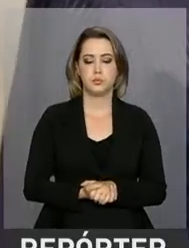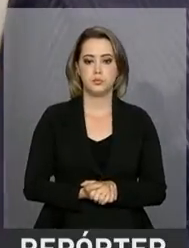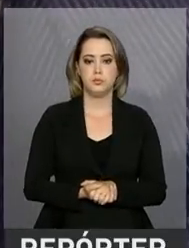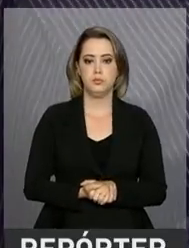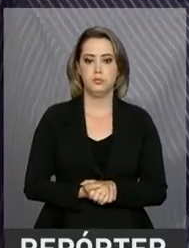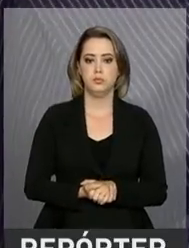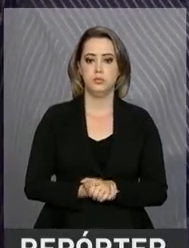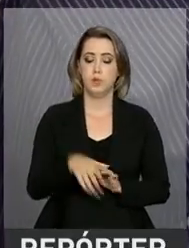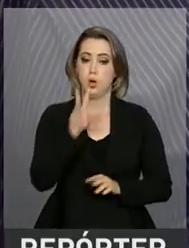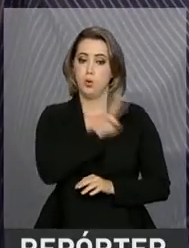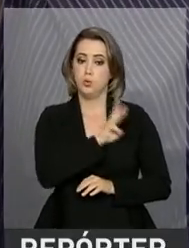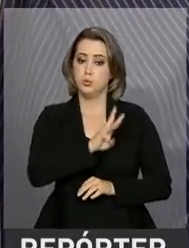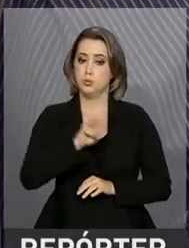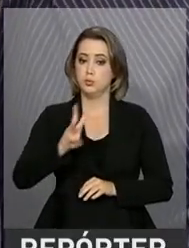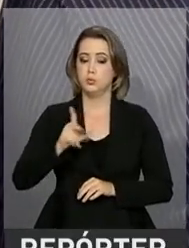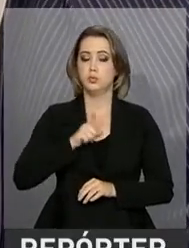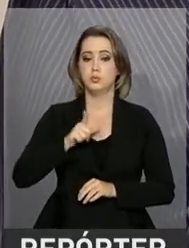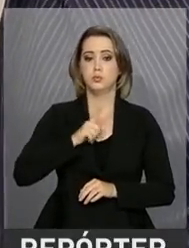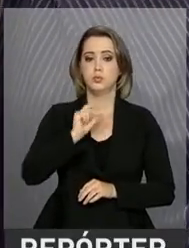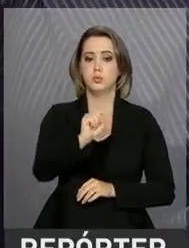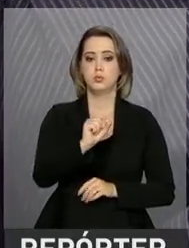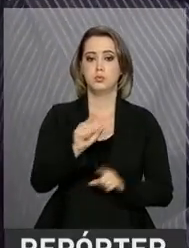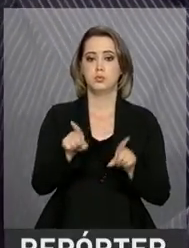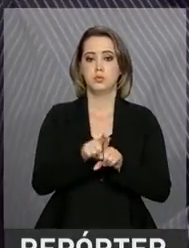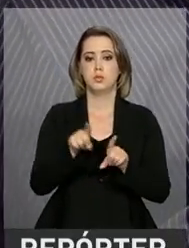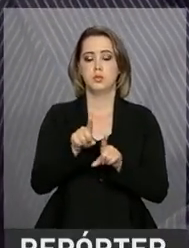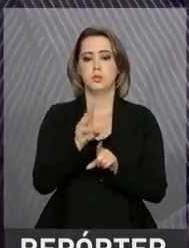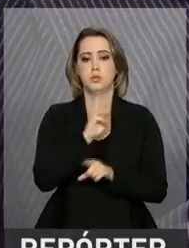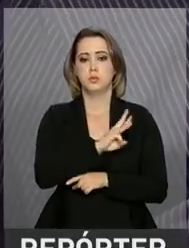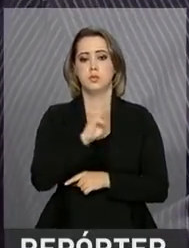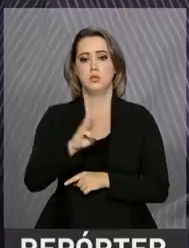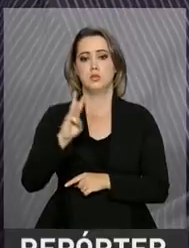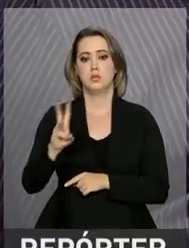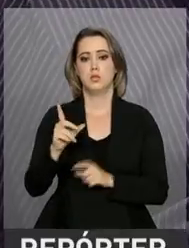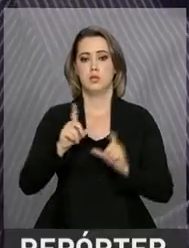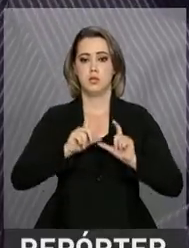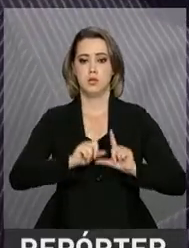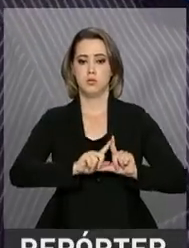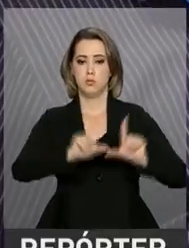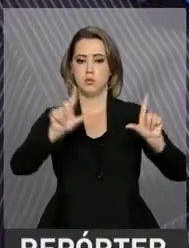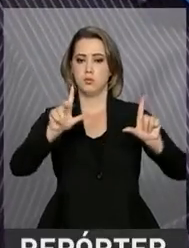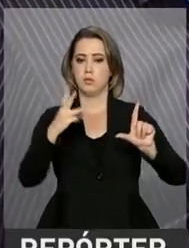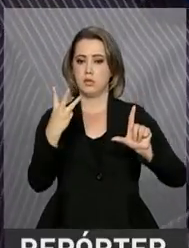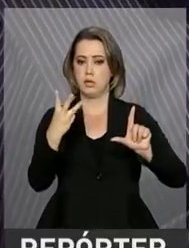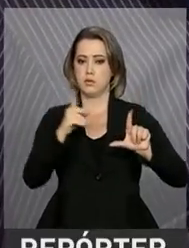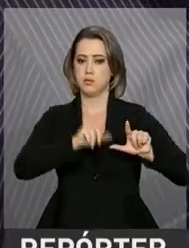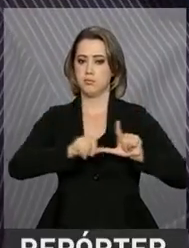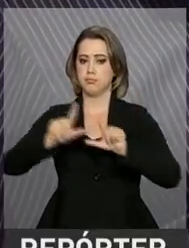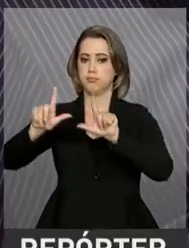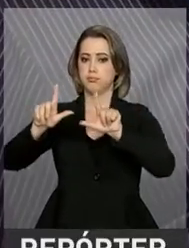O portal, ele está baseado, essa nova versão do portal, em 3 grandes visualizações.